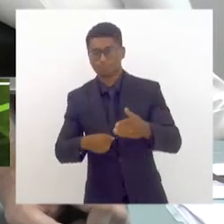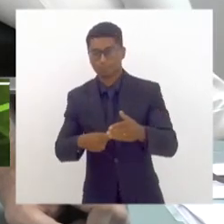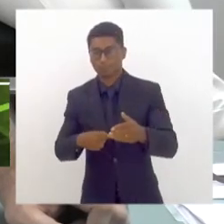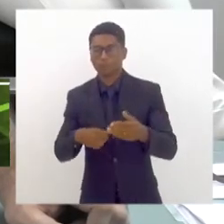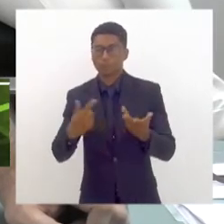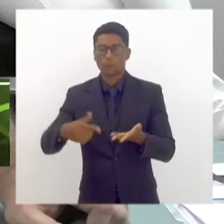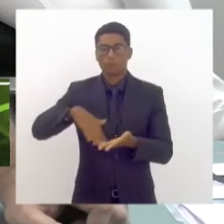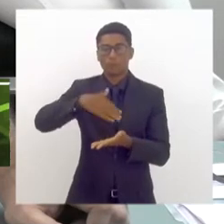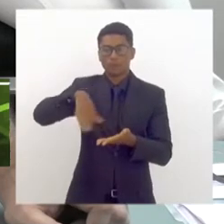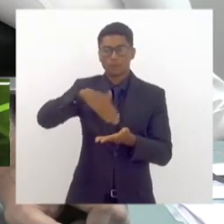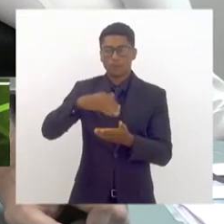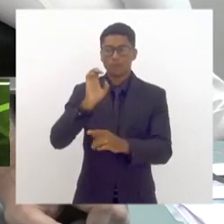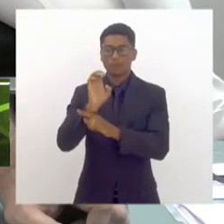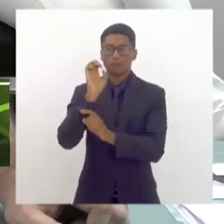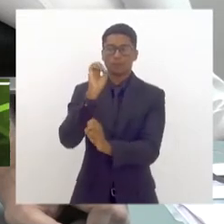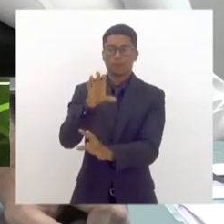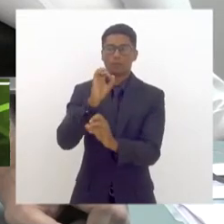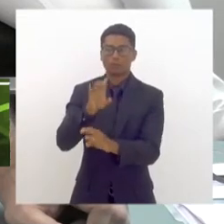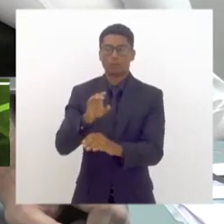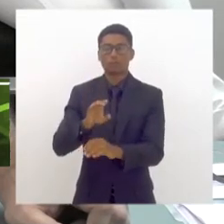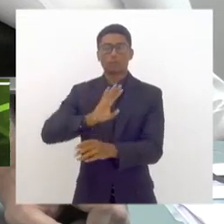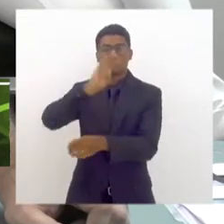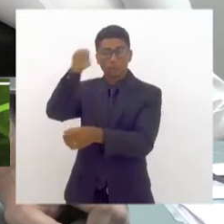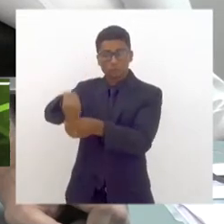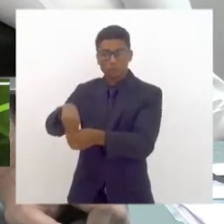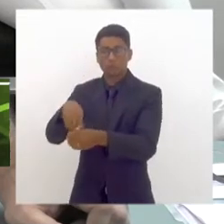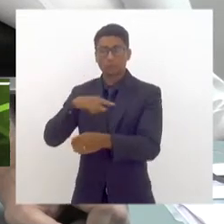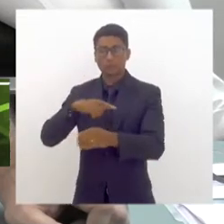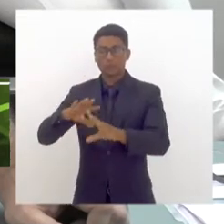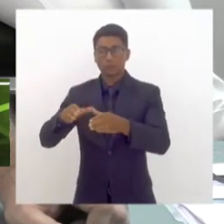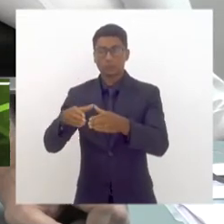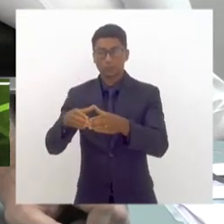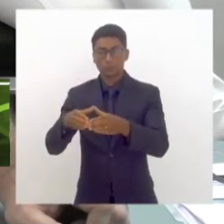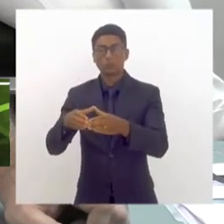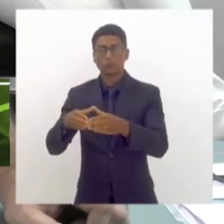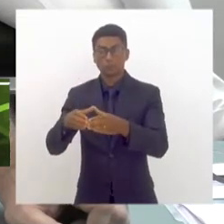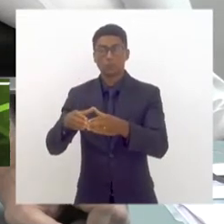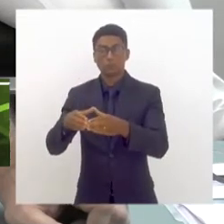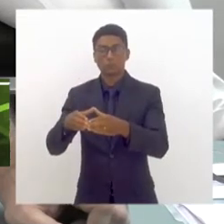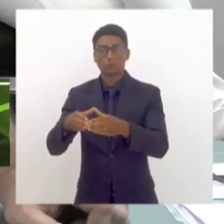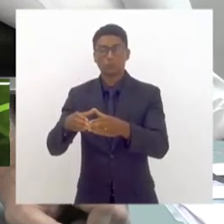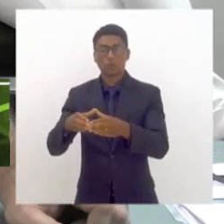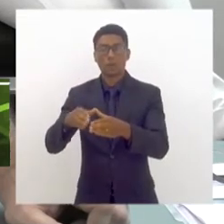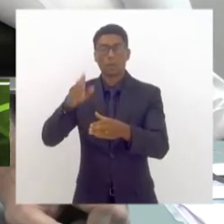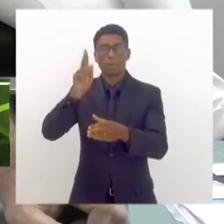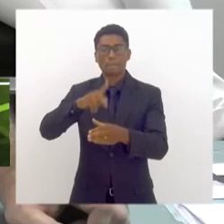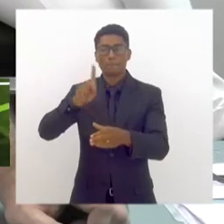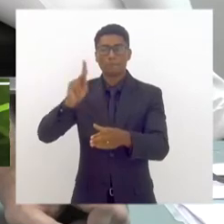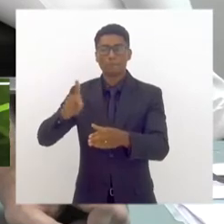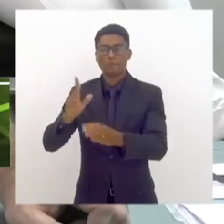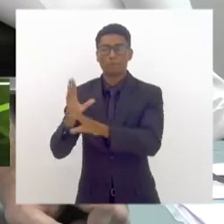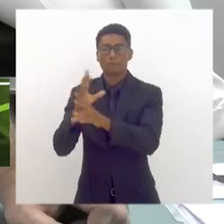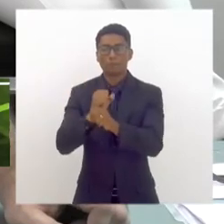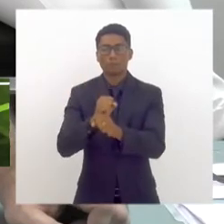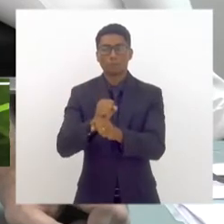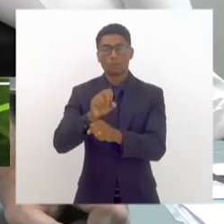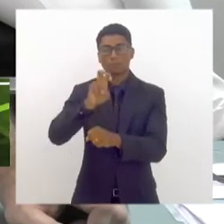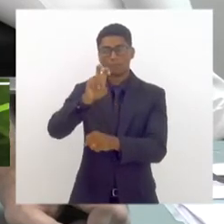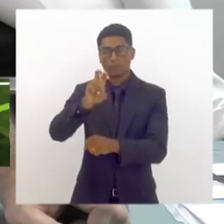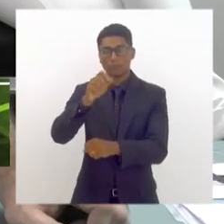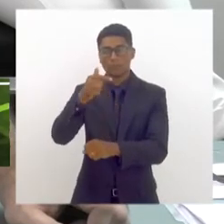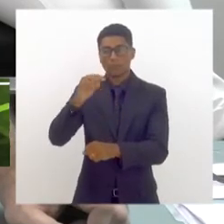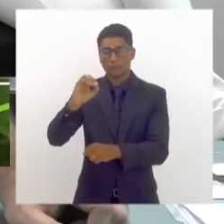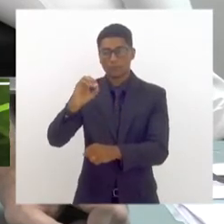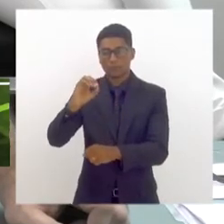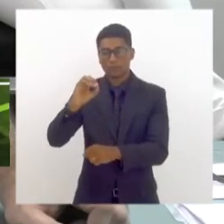Secretaria Estadual de Educação tem um corpo de cerca de 570 professores e inspetores escolares, são